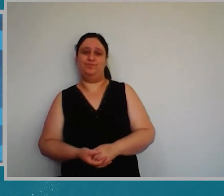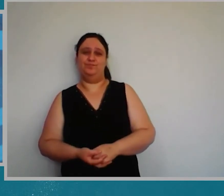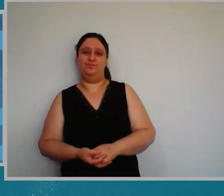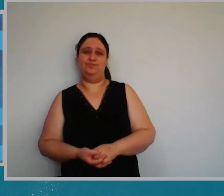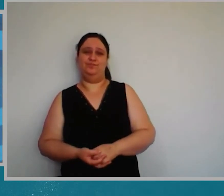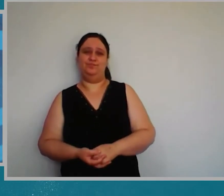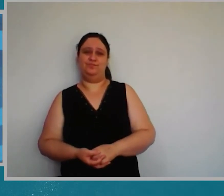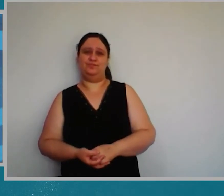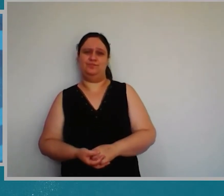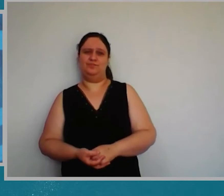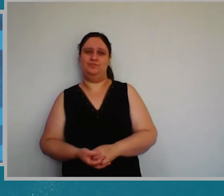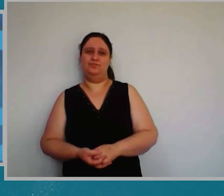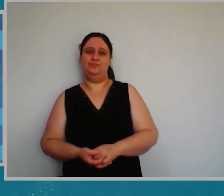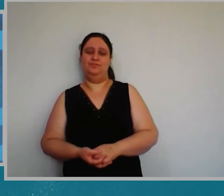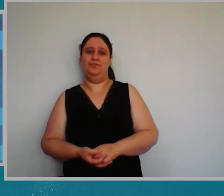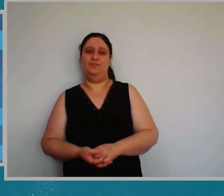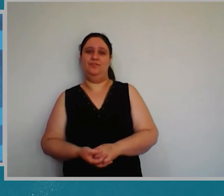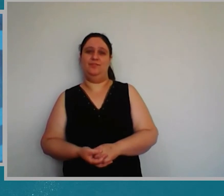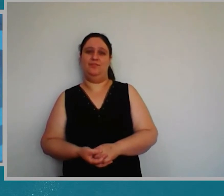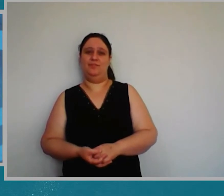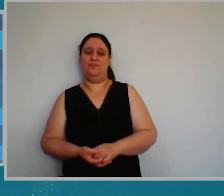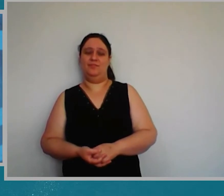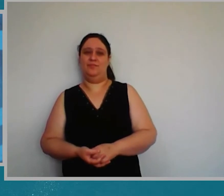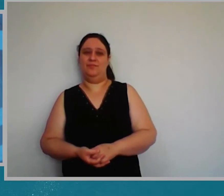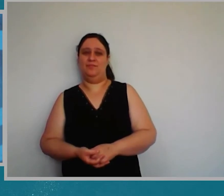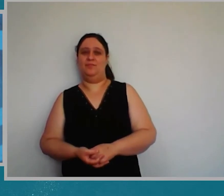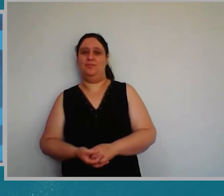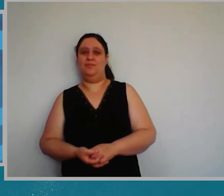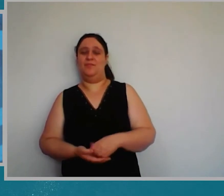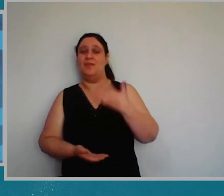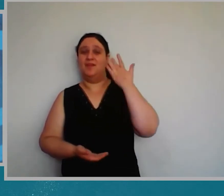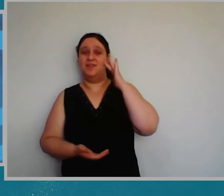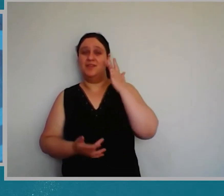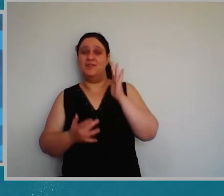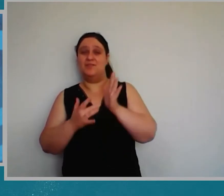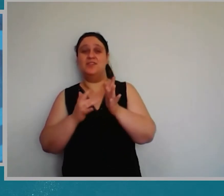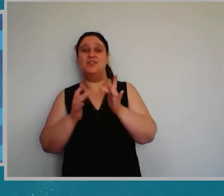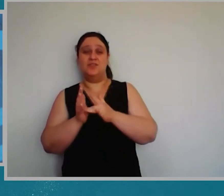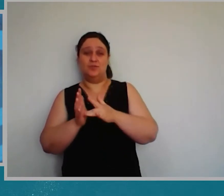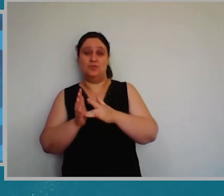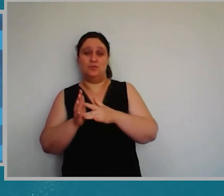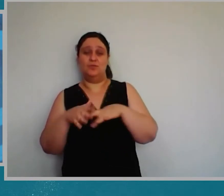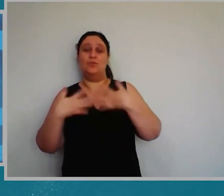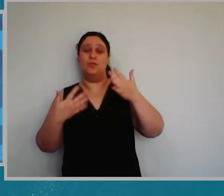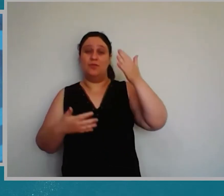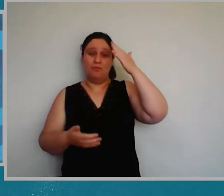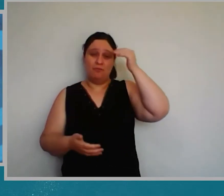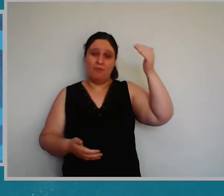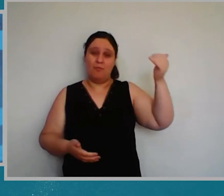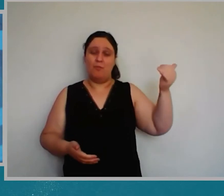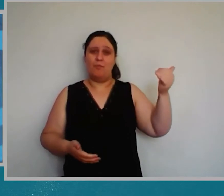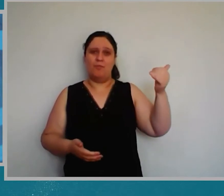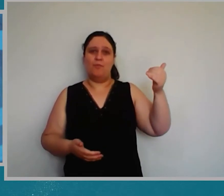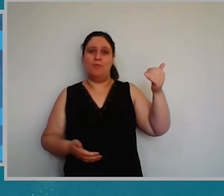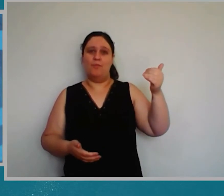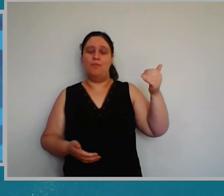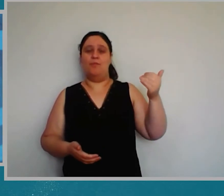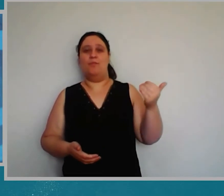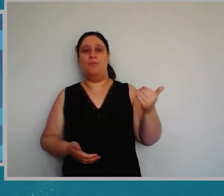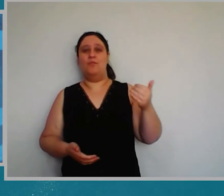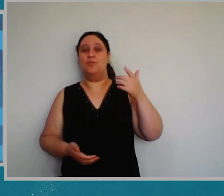Eu esperava de você, Jesus, quando se tornasse famoso, grande, tivesse força política para me tirar da